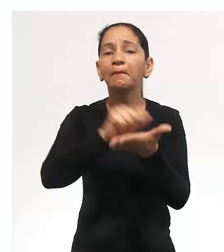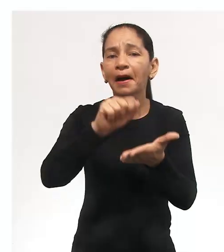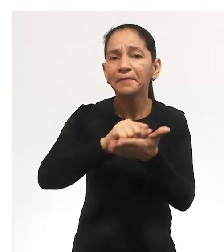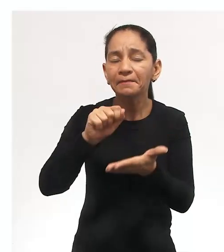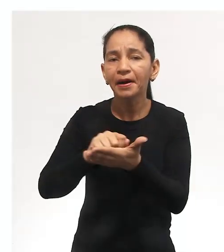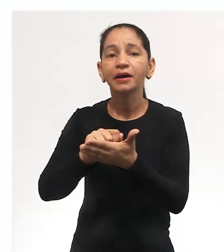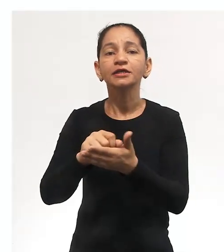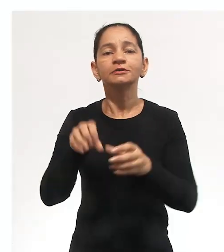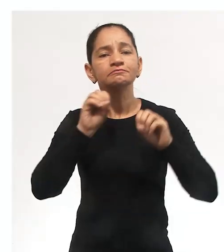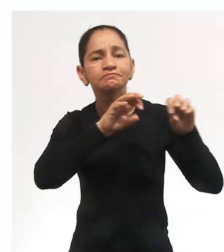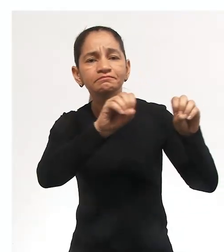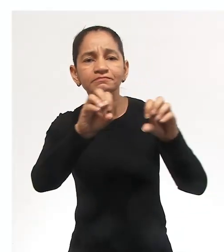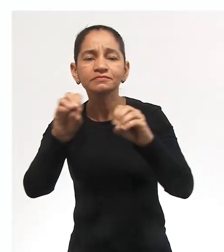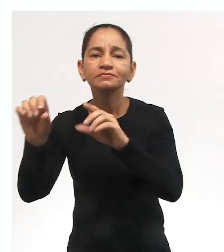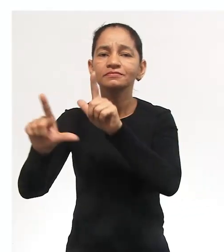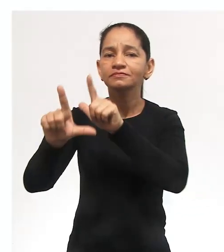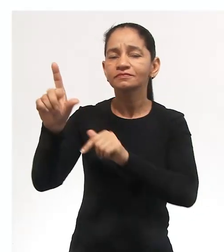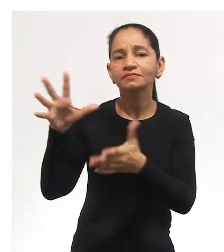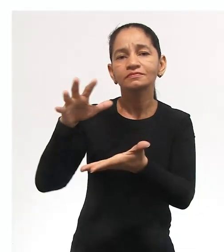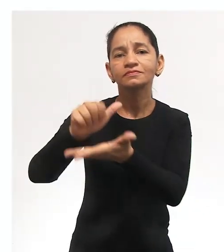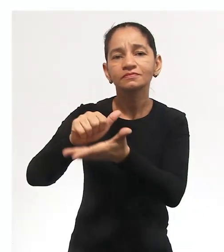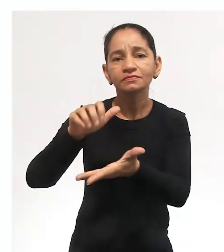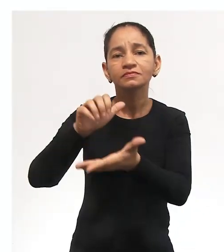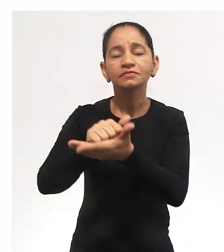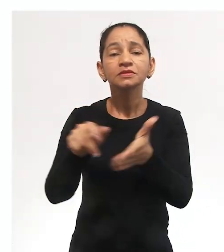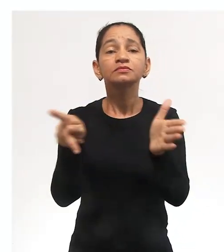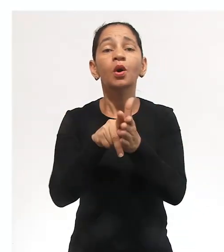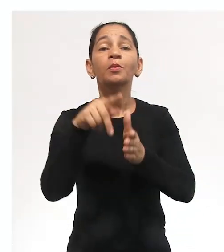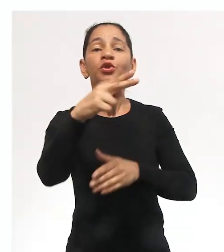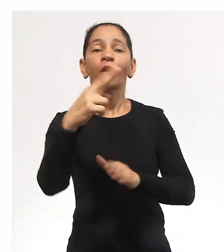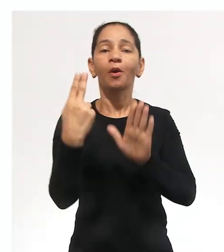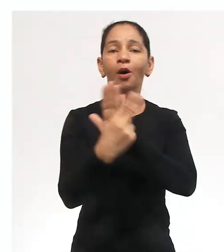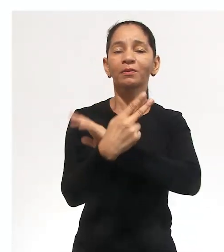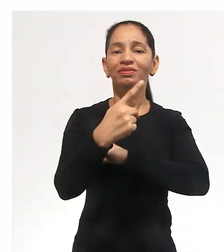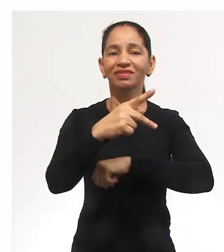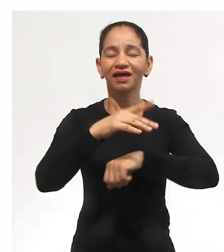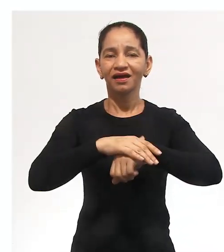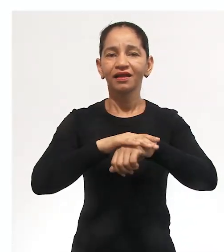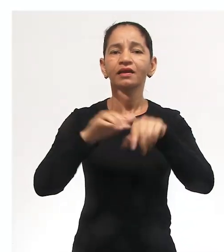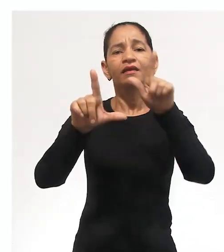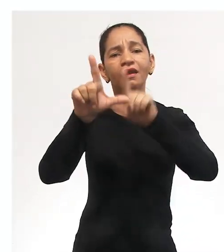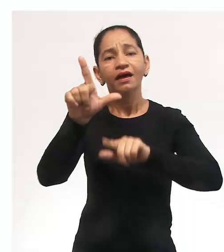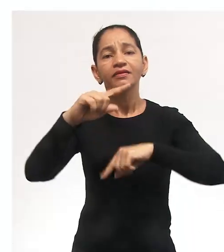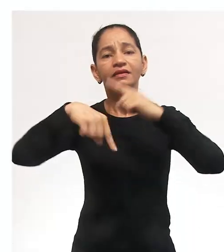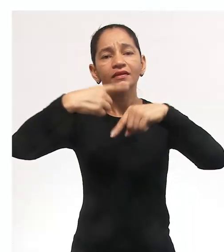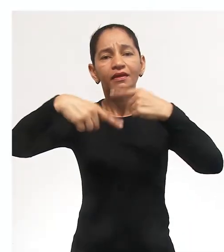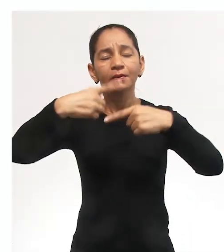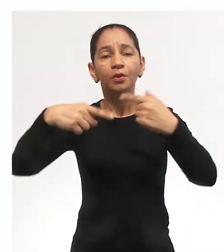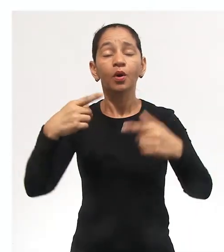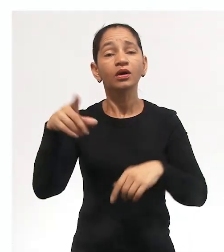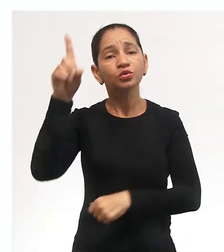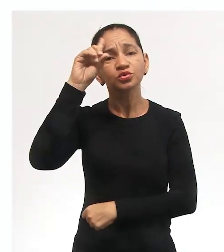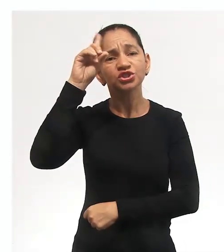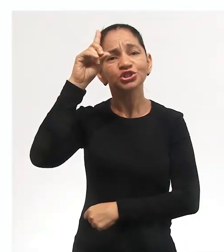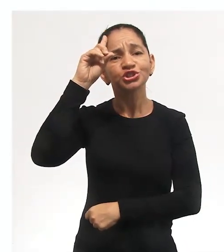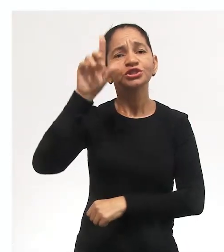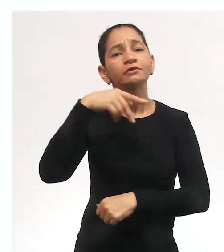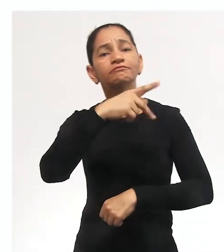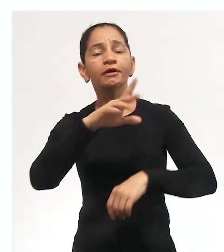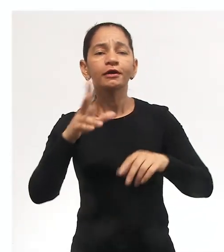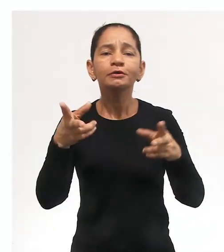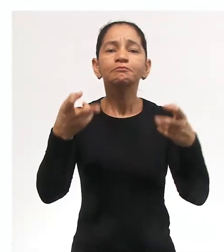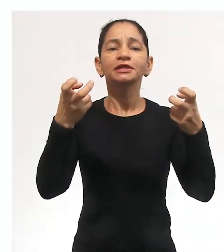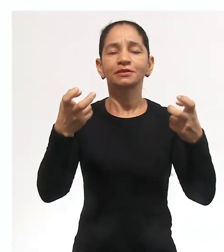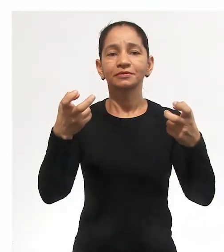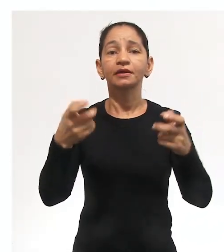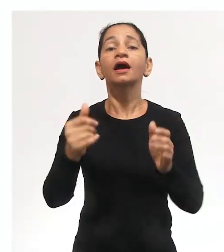grafar palavras e frases, iniciando com o nome próprio, letras isoladas e palavras do cotidiano.